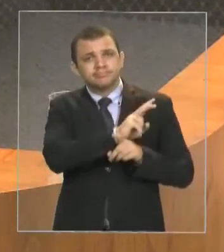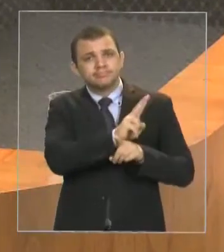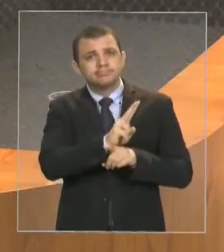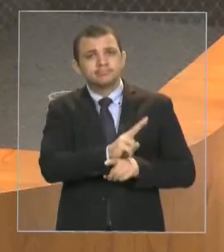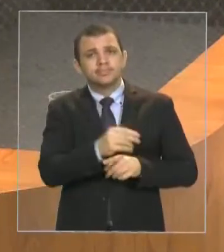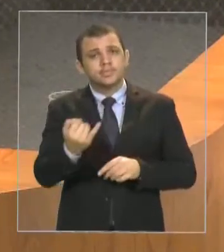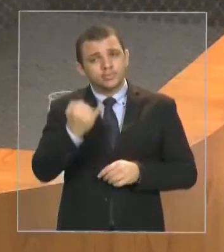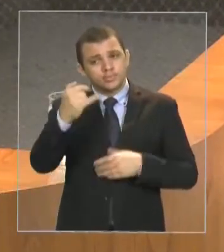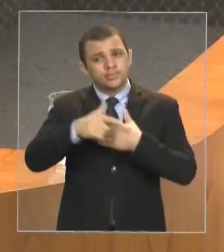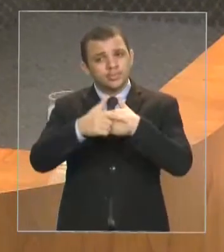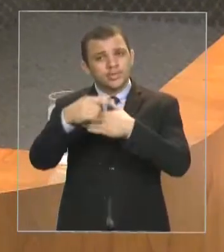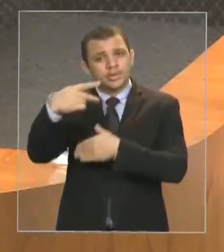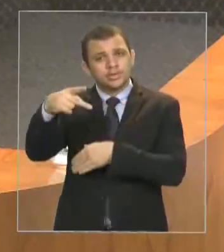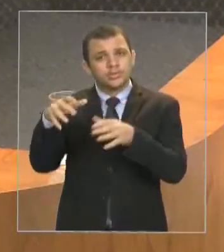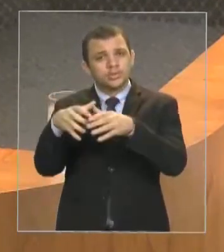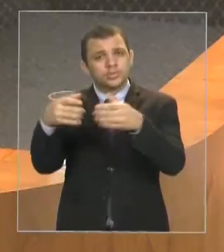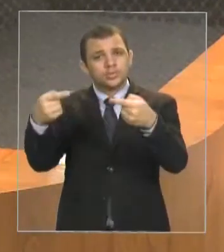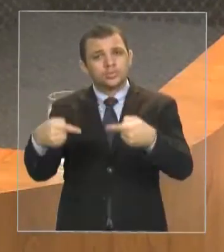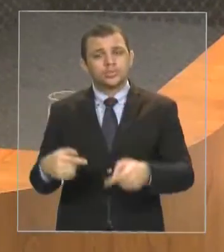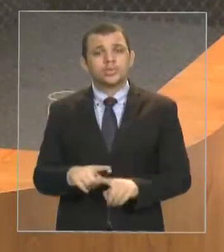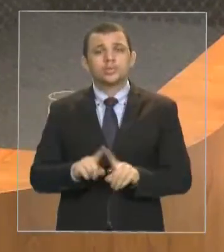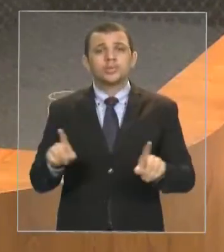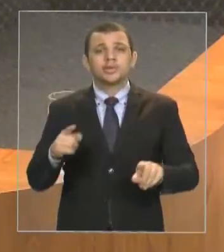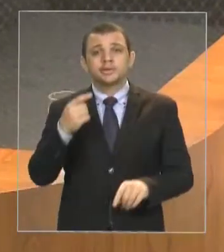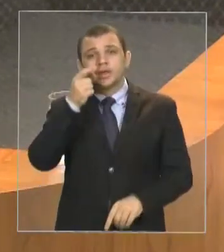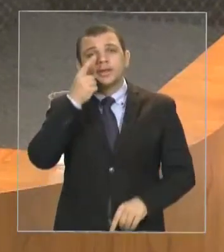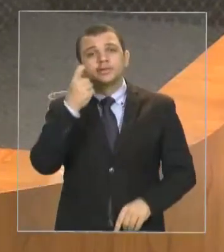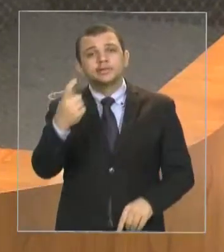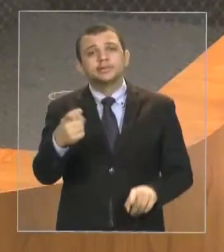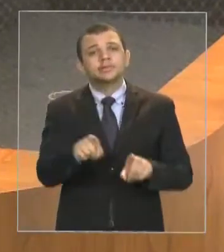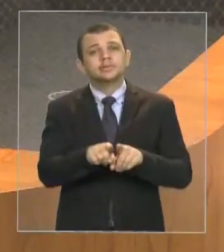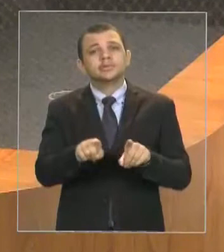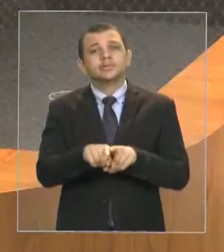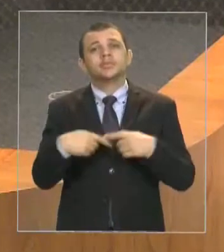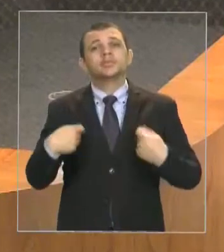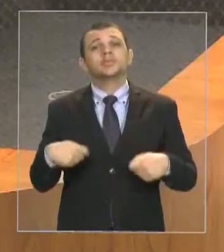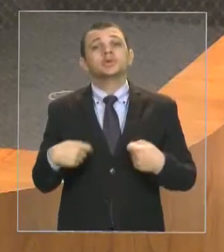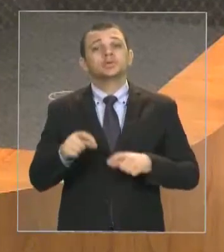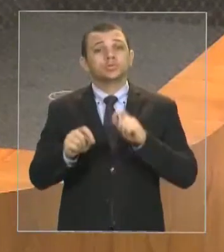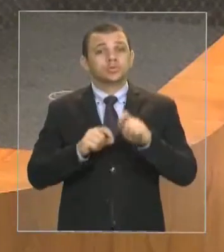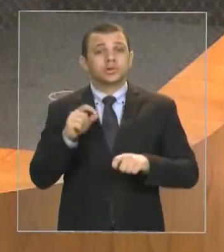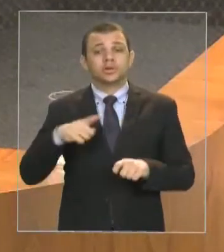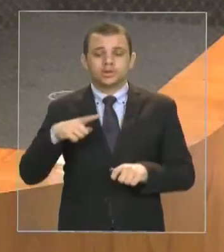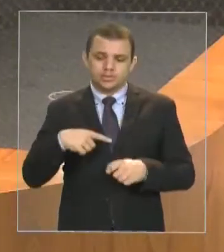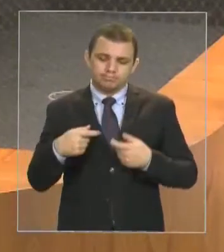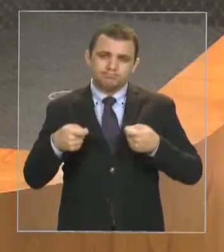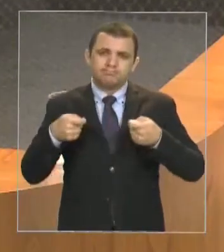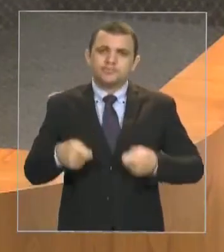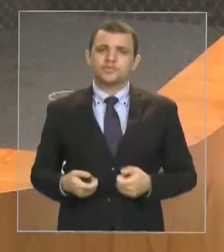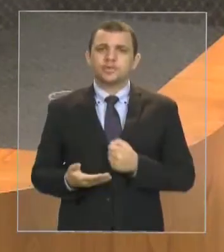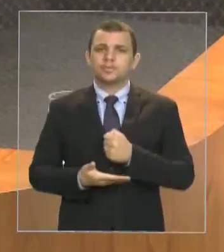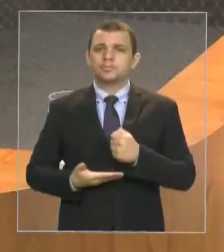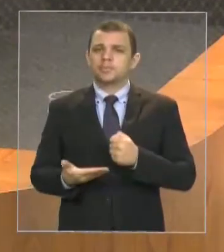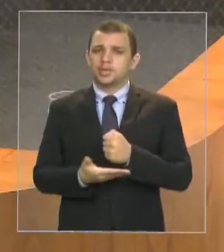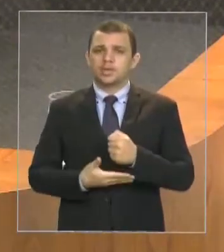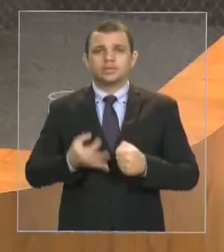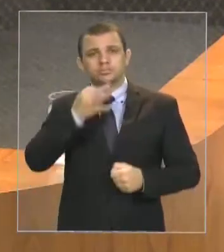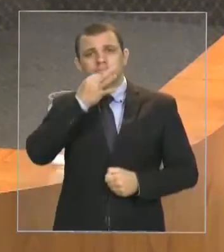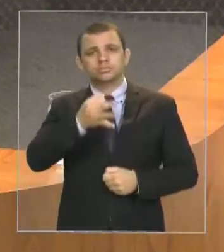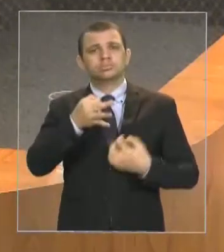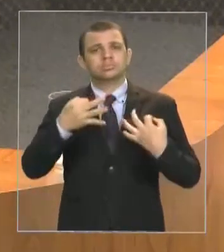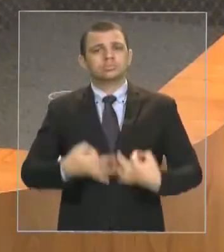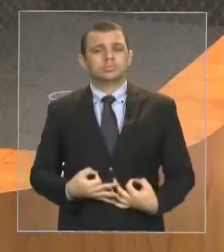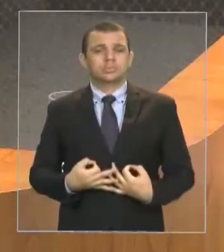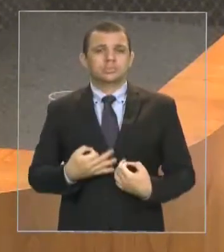fiscalizar. Né? Mas é interessante que se faça, deputado Levi, com fundamentação. Né? Porque eu vejo